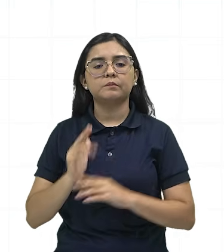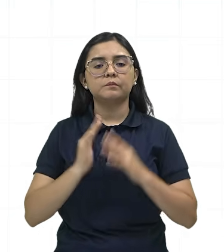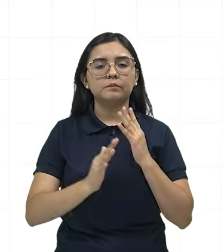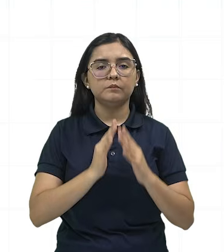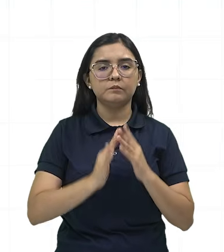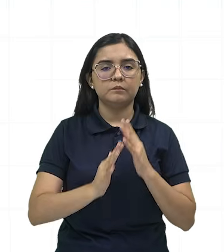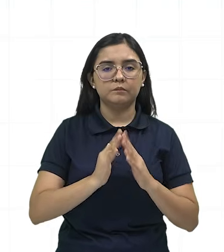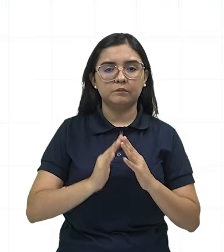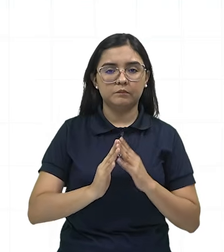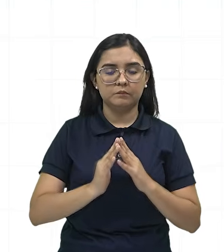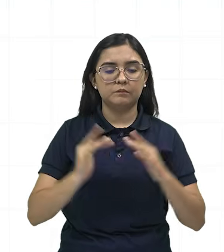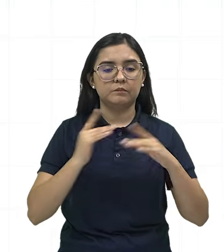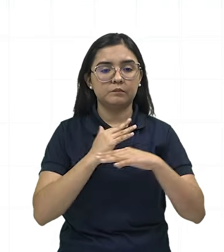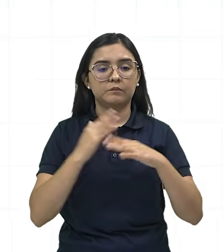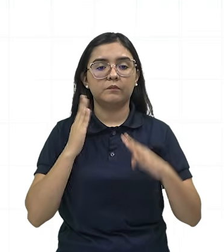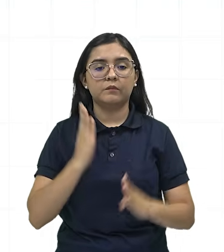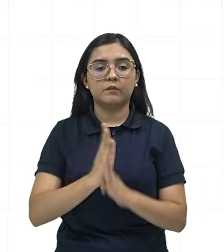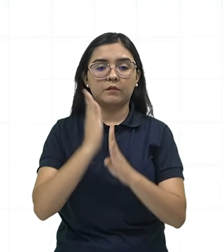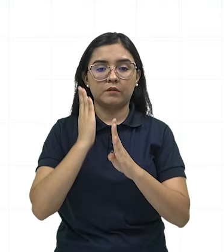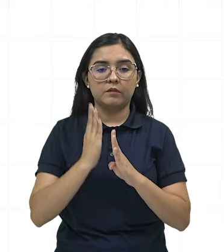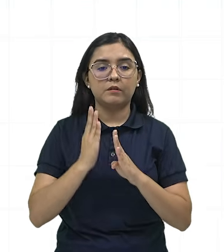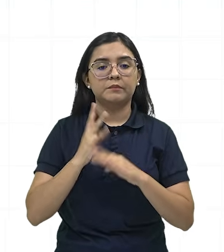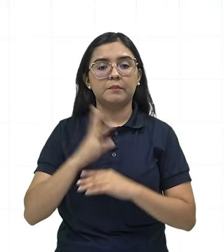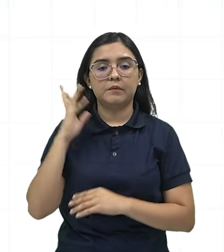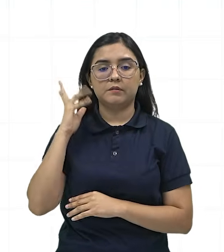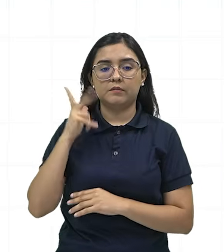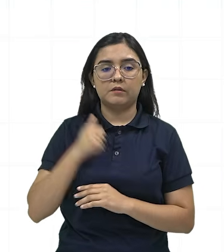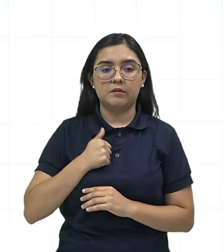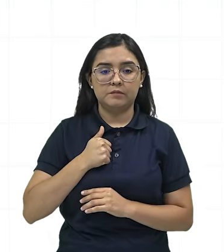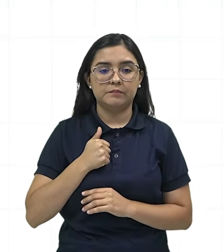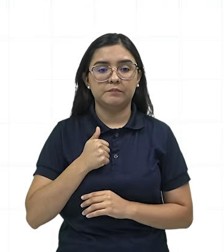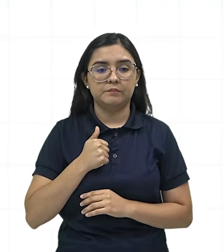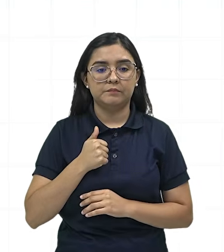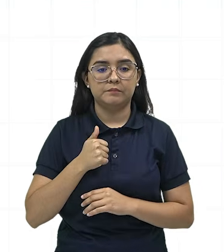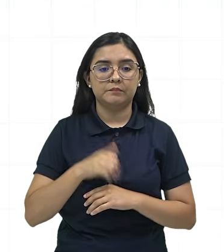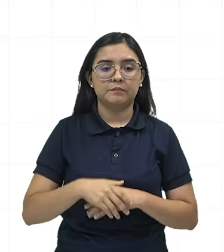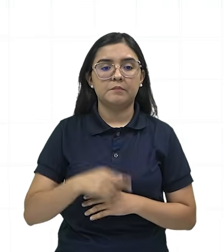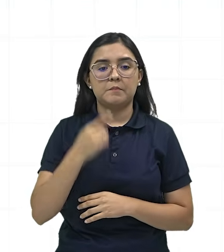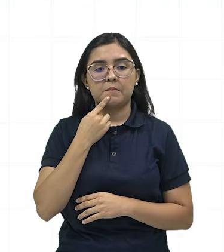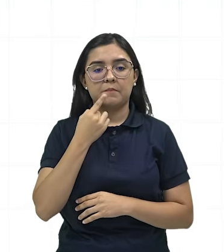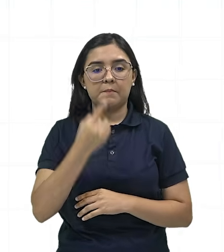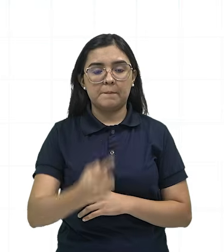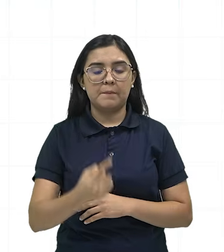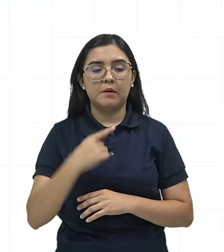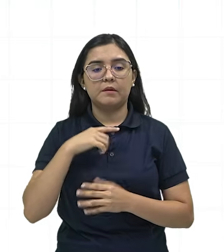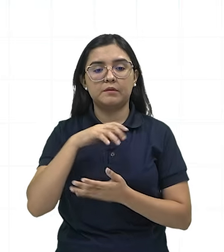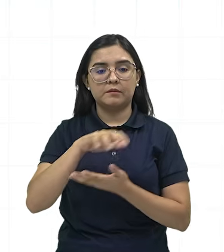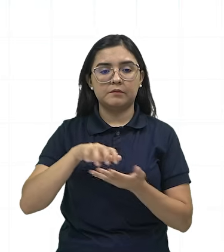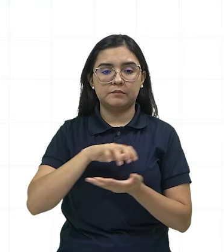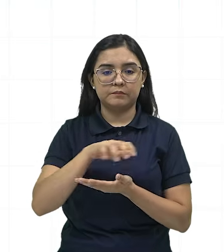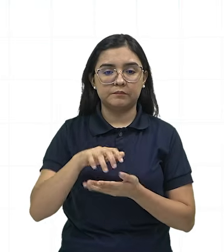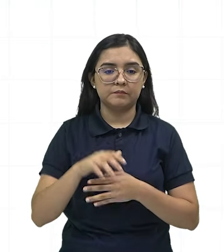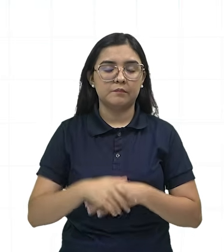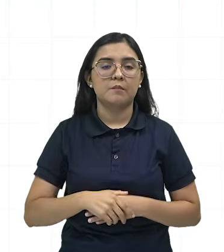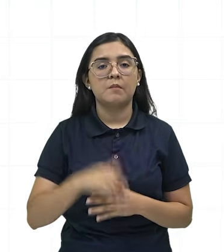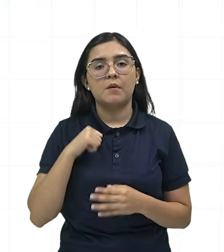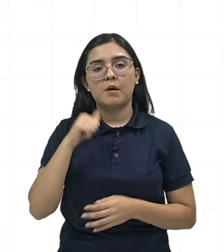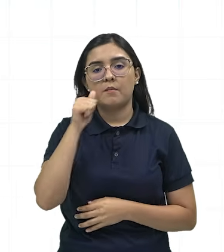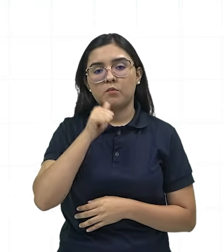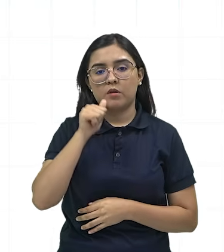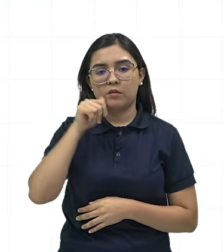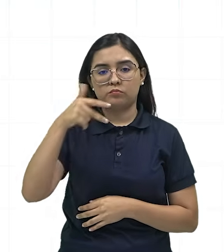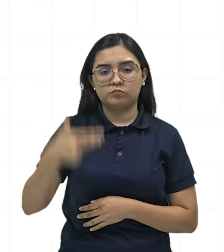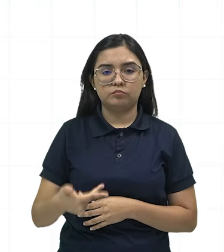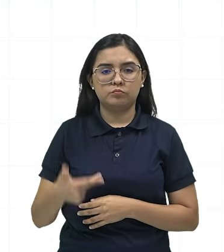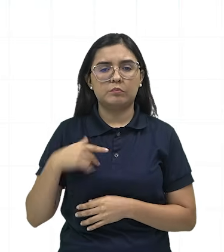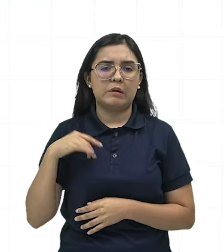cidade, encontraram na madrugada de ontem, perto da Praça da Sé, o corpo de uma mulher